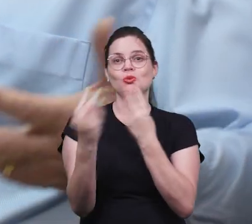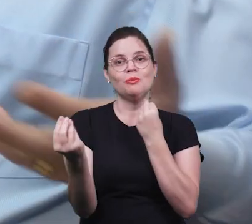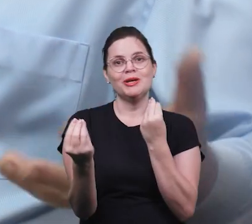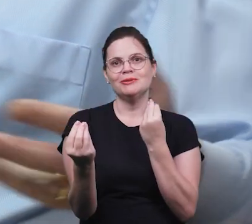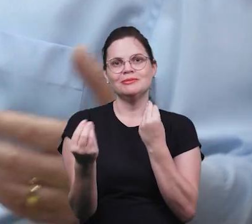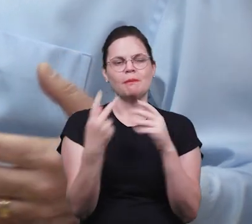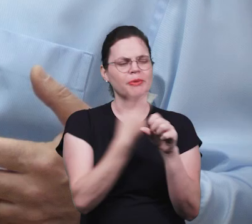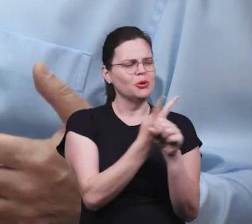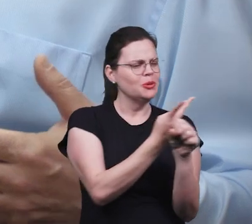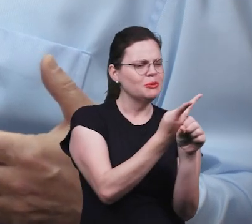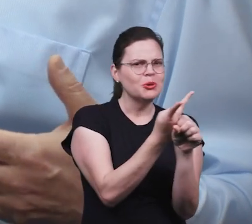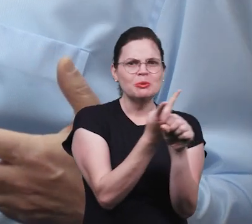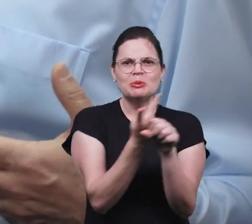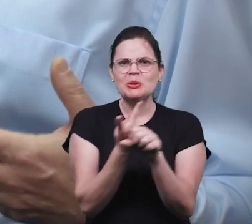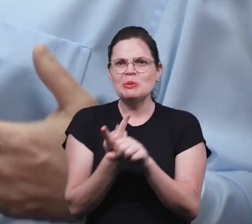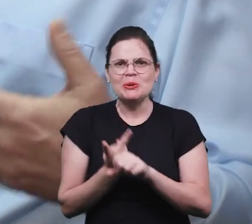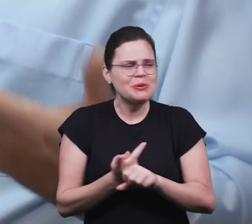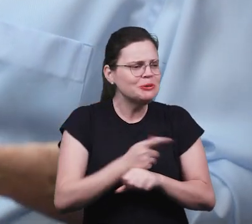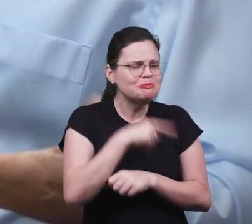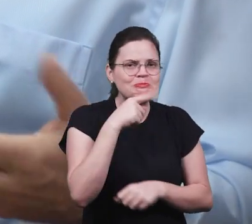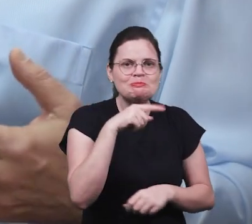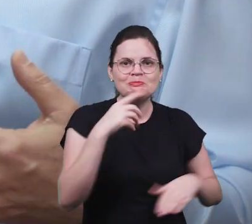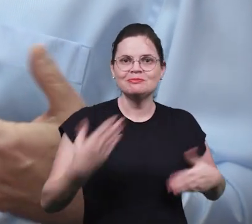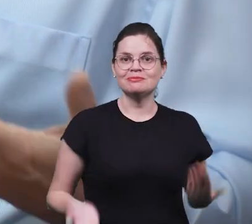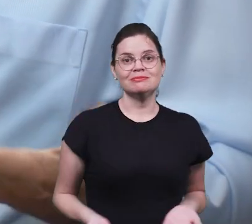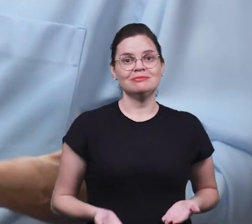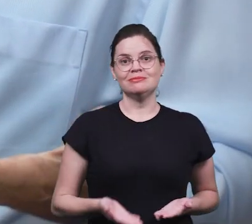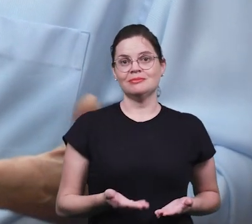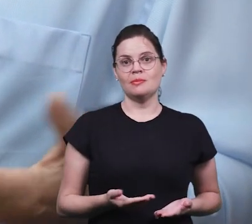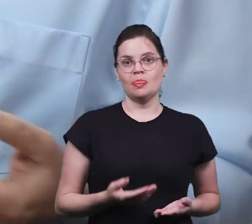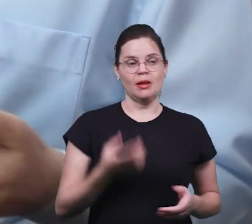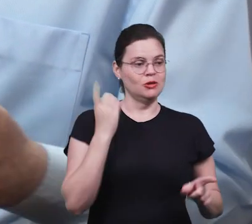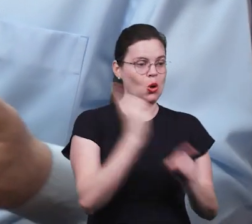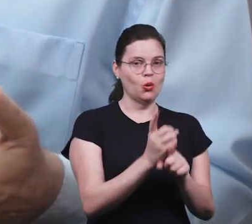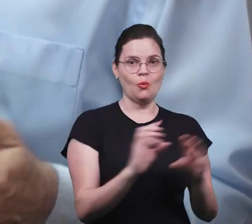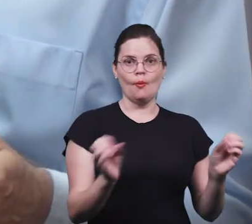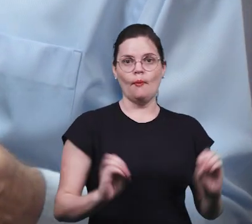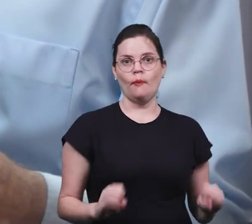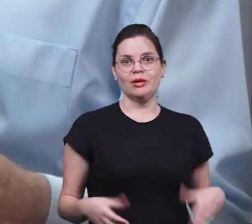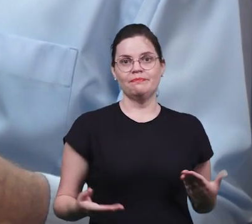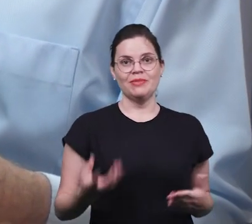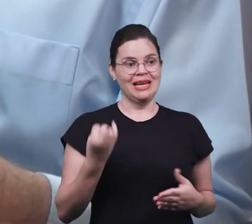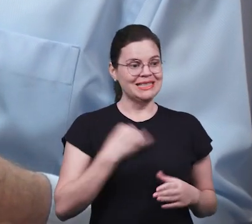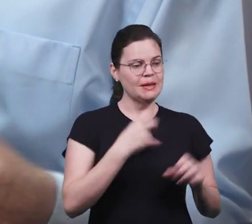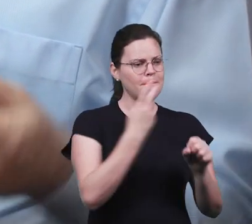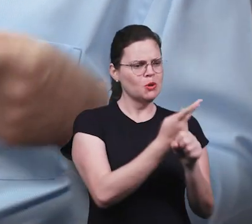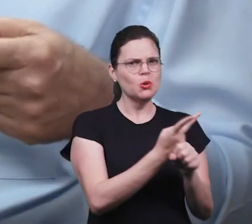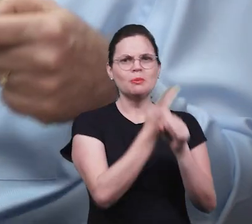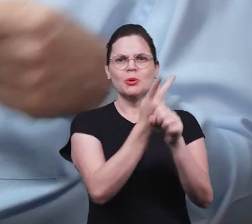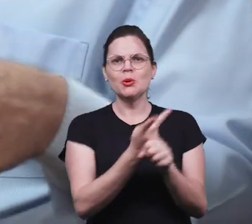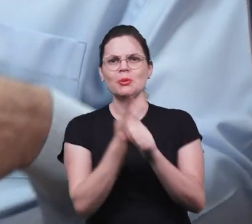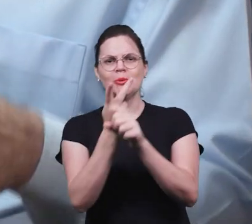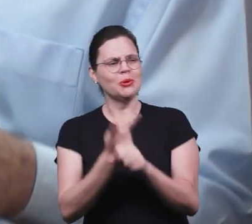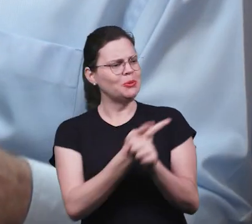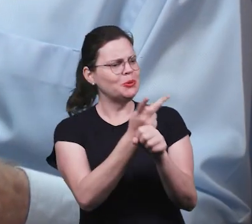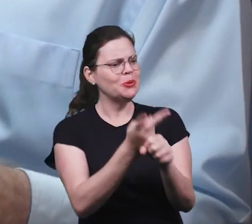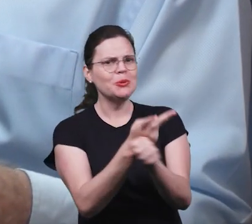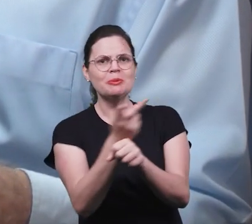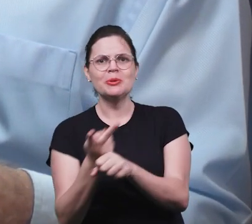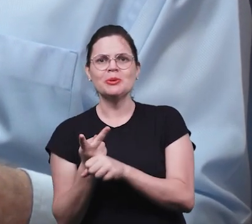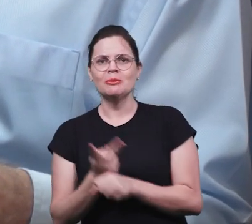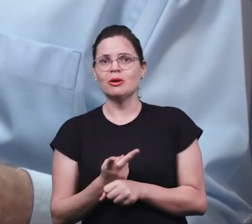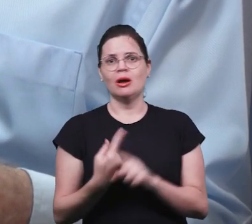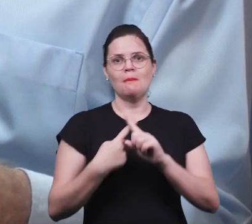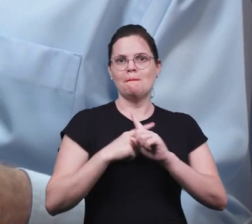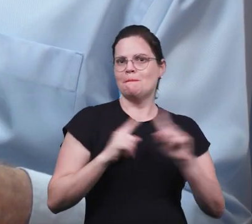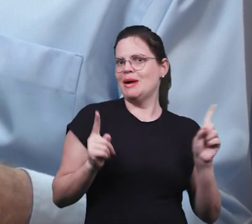foi achado. Hebreus diz que ele não foi achado. Se ele não foi achado é porque alguém procurou. Né? Procurou. E isso vai acontecer com a